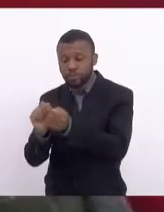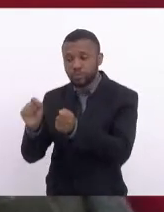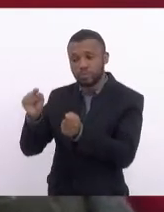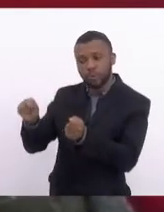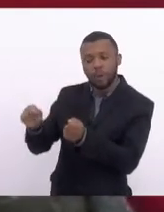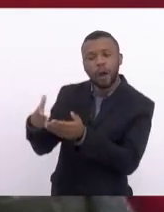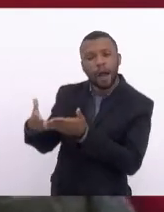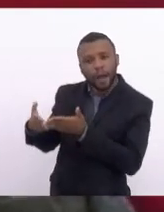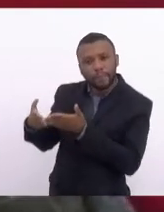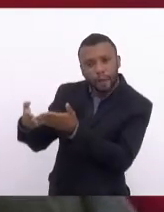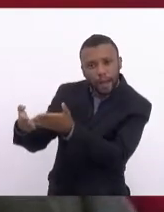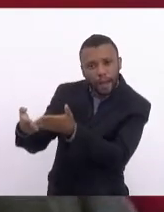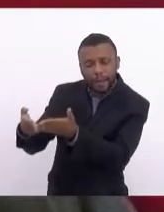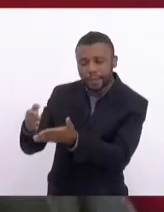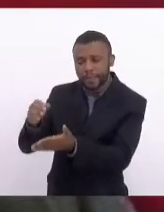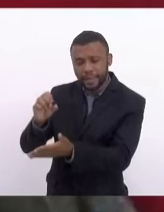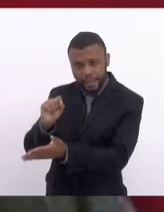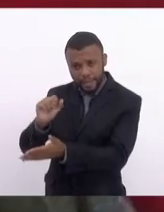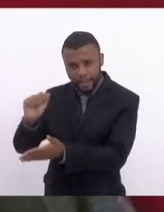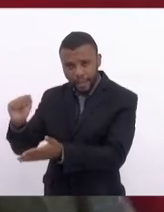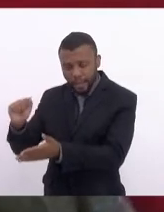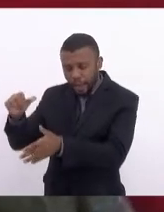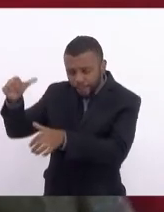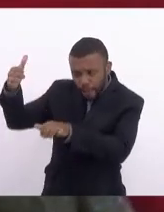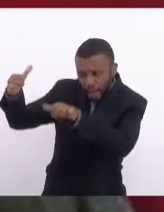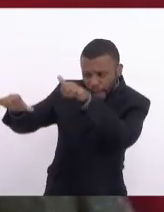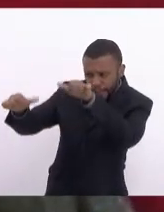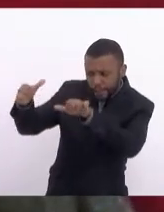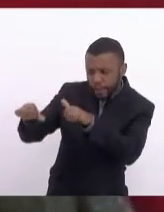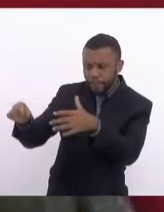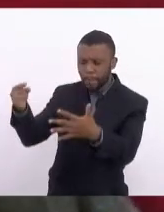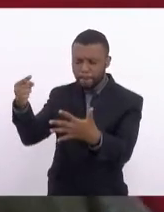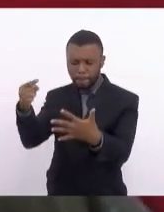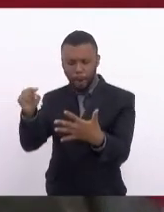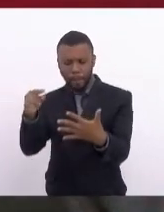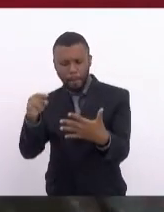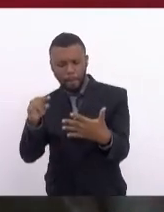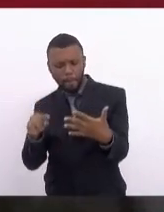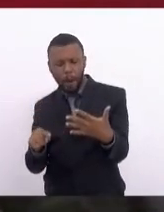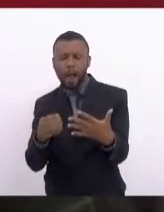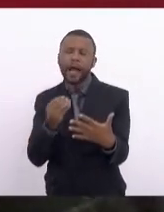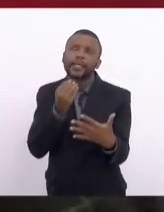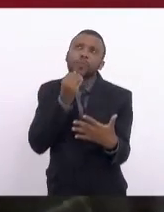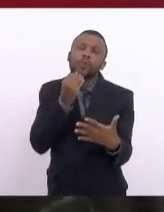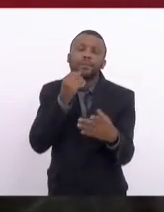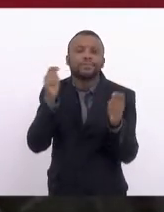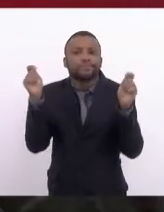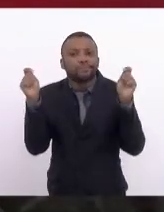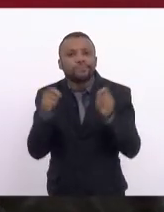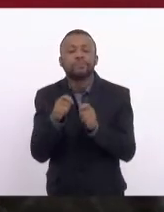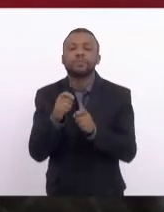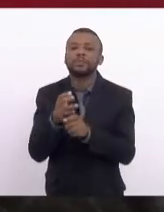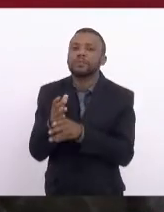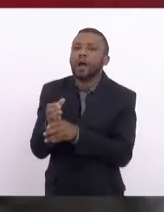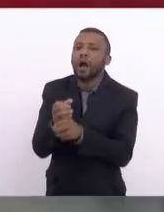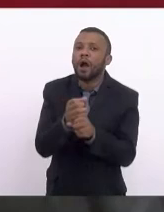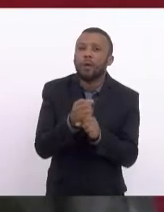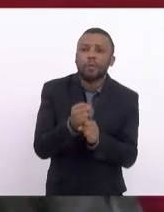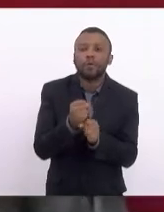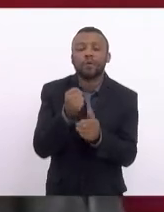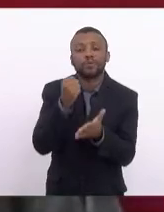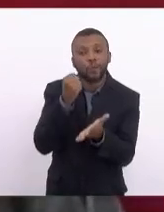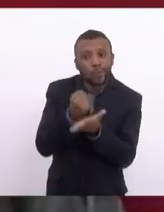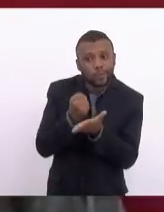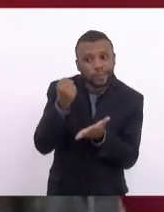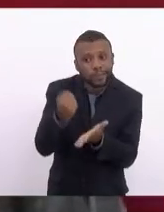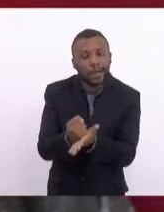as barcas SA as possíveis formas, né, de equacionamento do contrato de